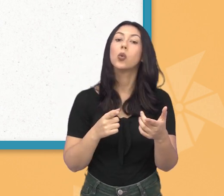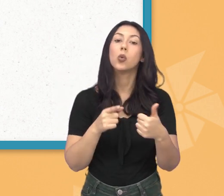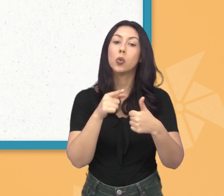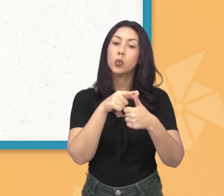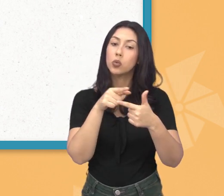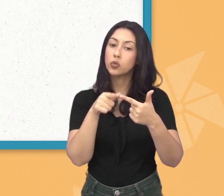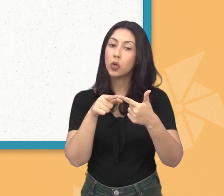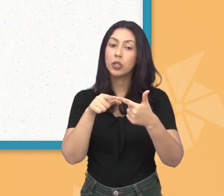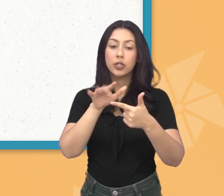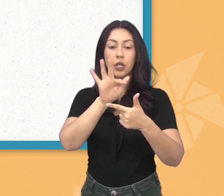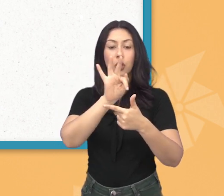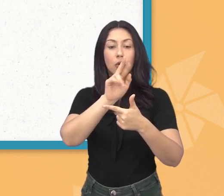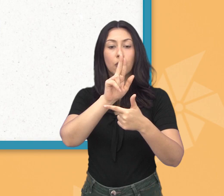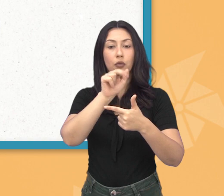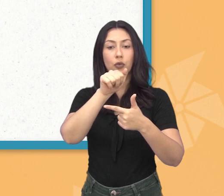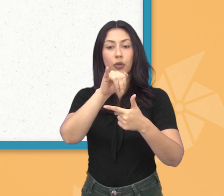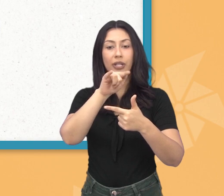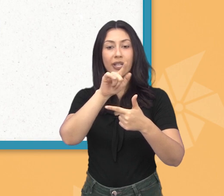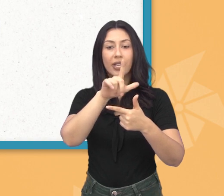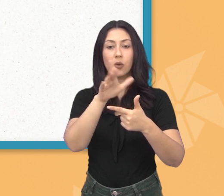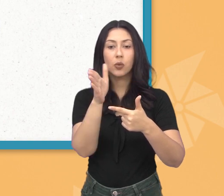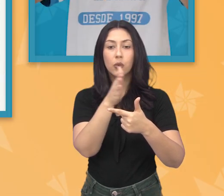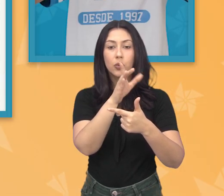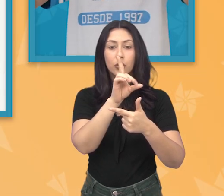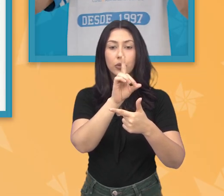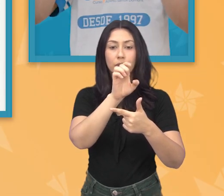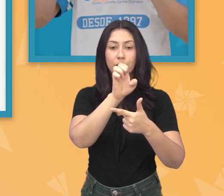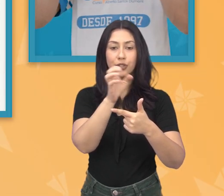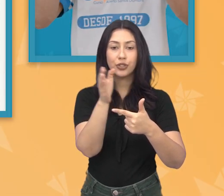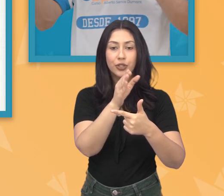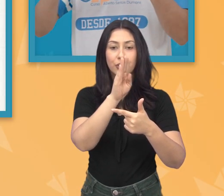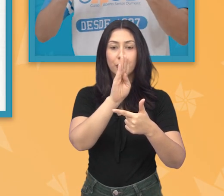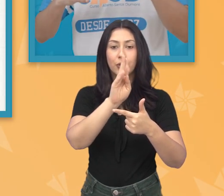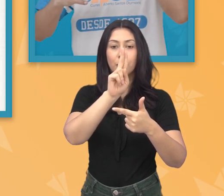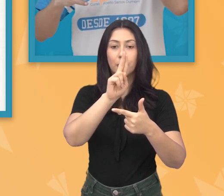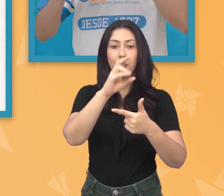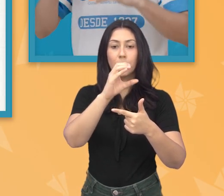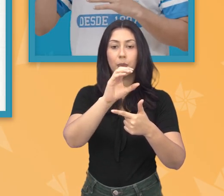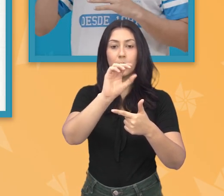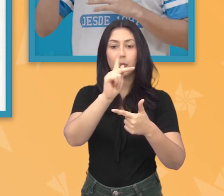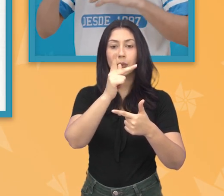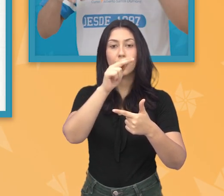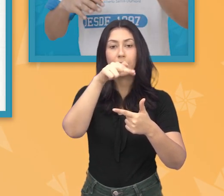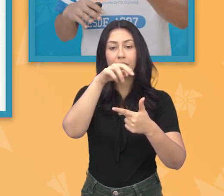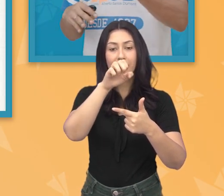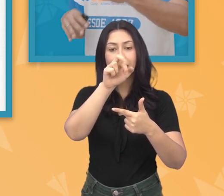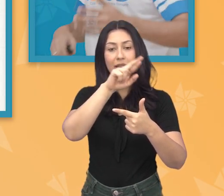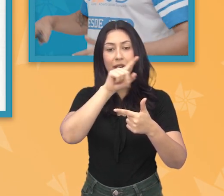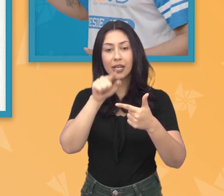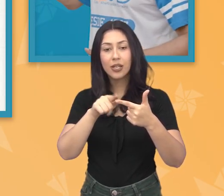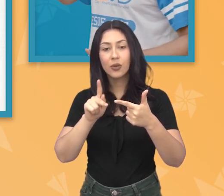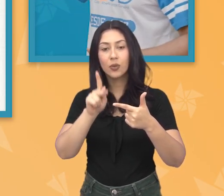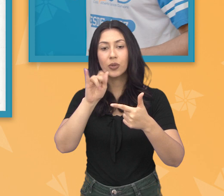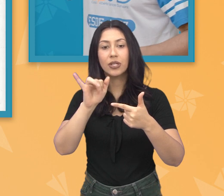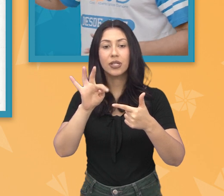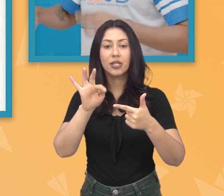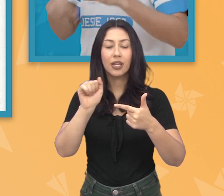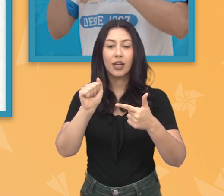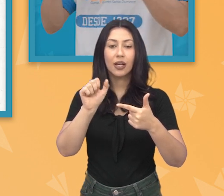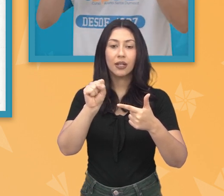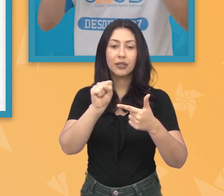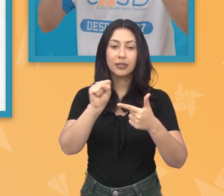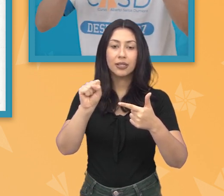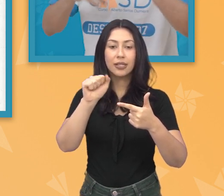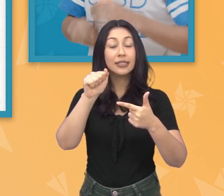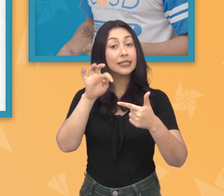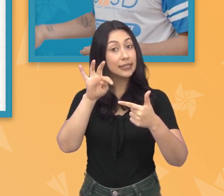de Kitasato, né? E onde é uma saída lateral em que será exercida uma diferença de pressão através de